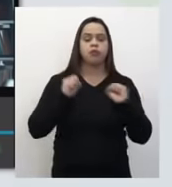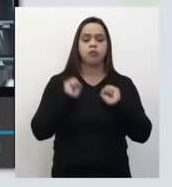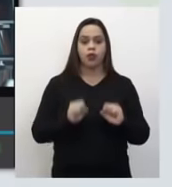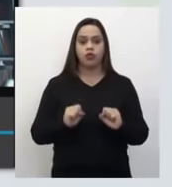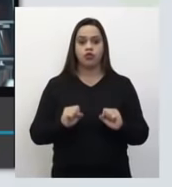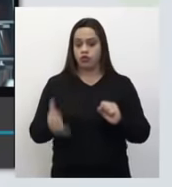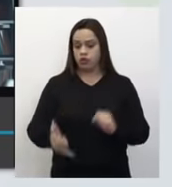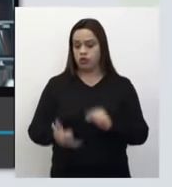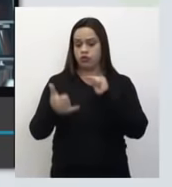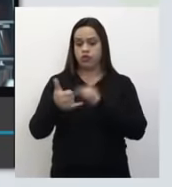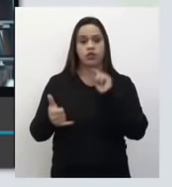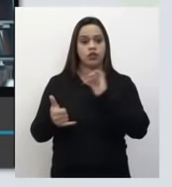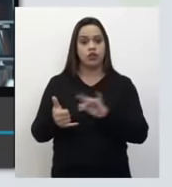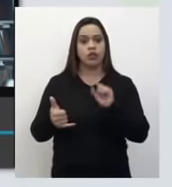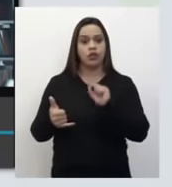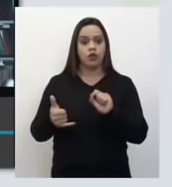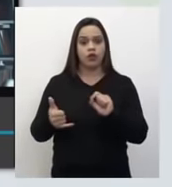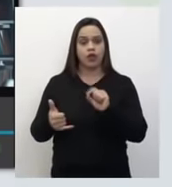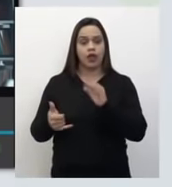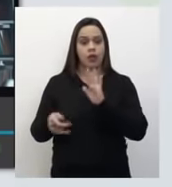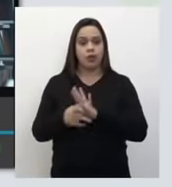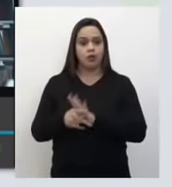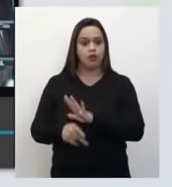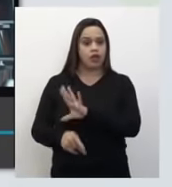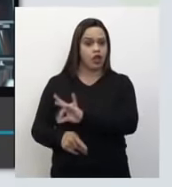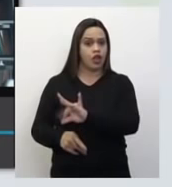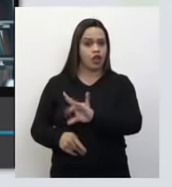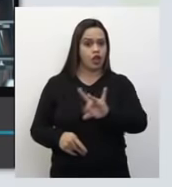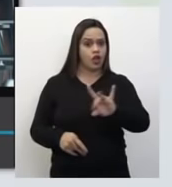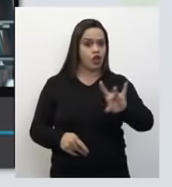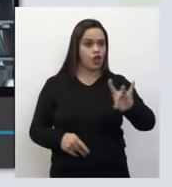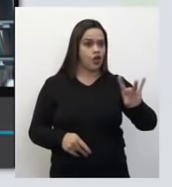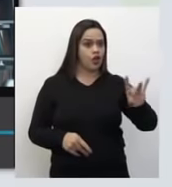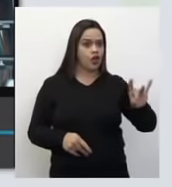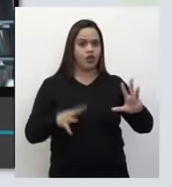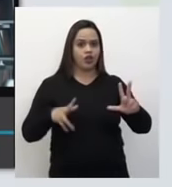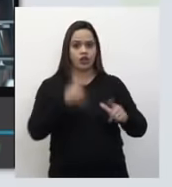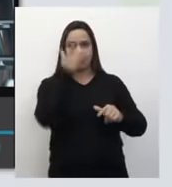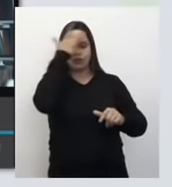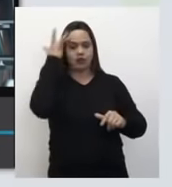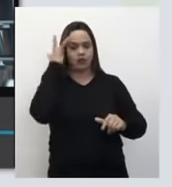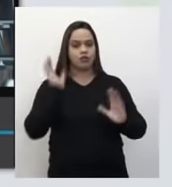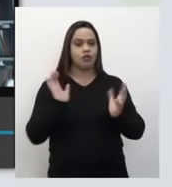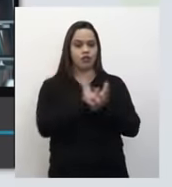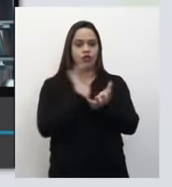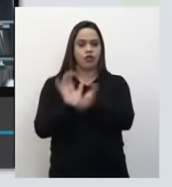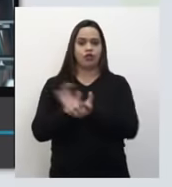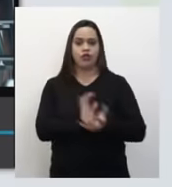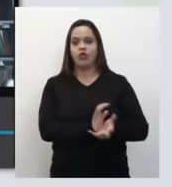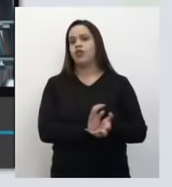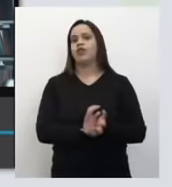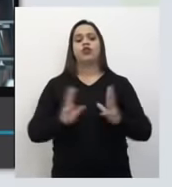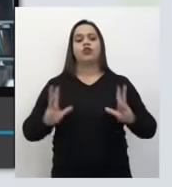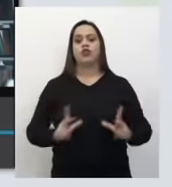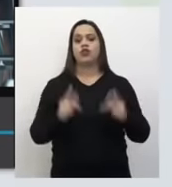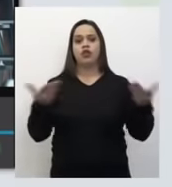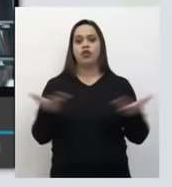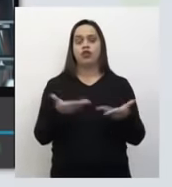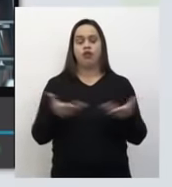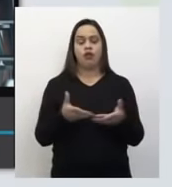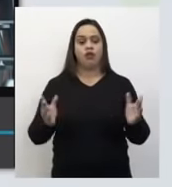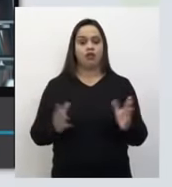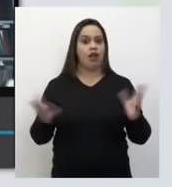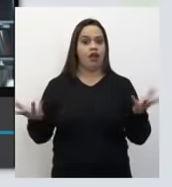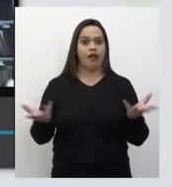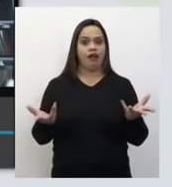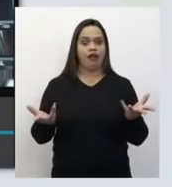celular virou uma espécie de cola social, né? Um adesivo que a gente joga nas comunidades, e de repente a comunidade fica muito mais sofisticada, muito mais